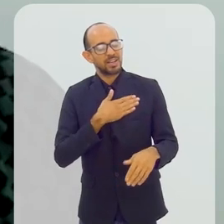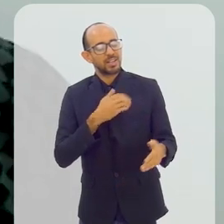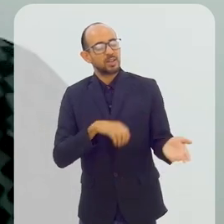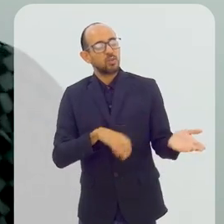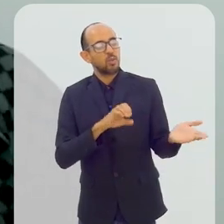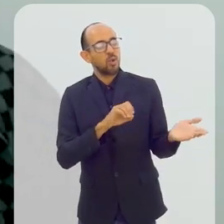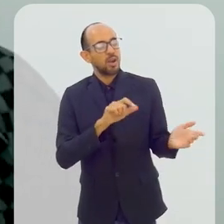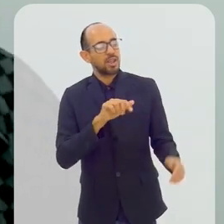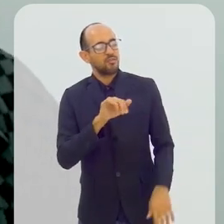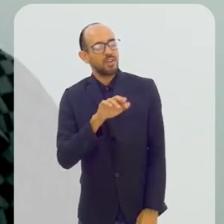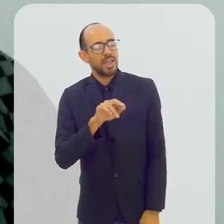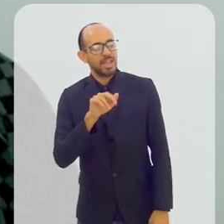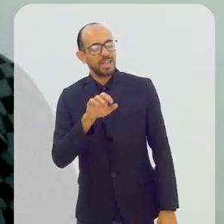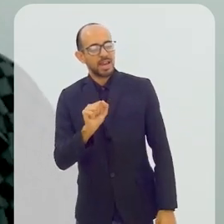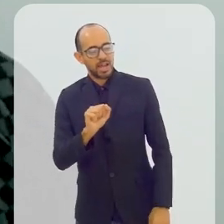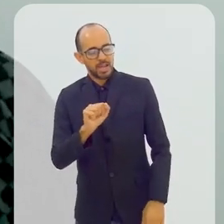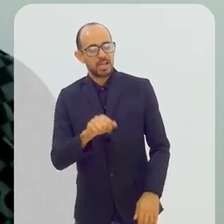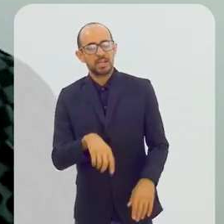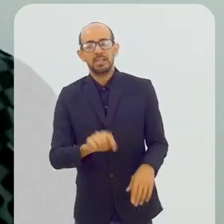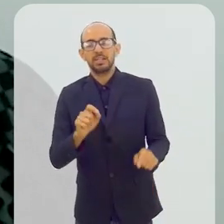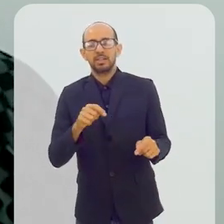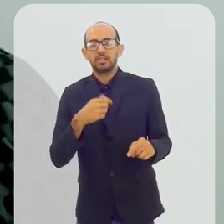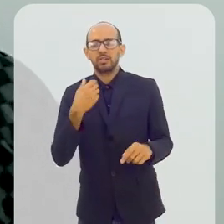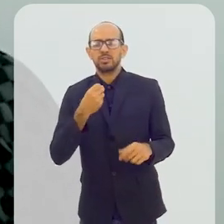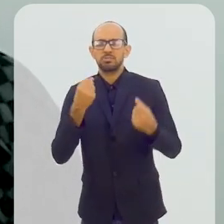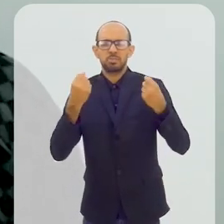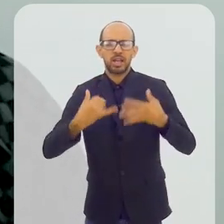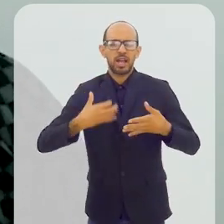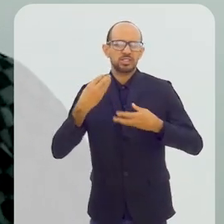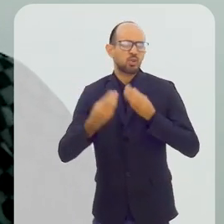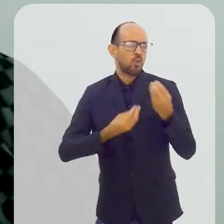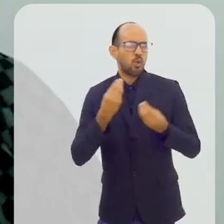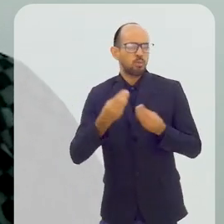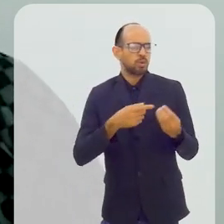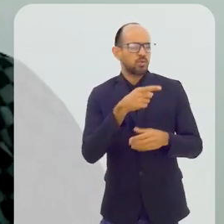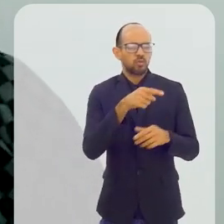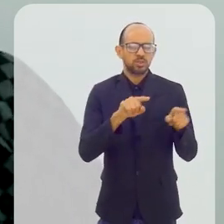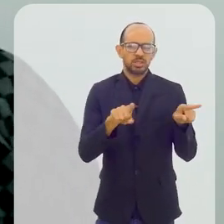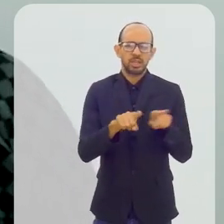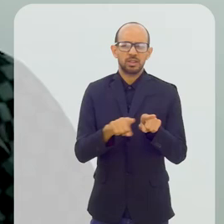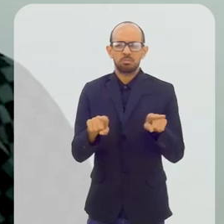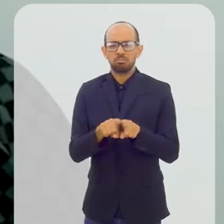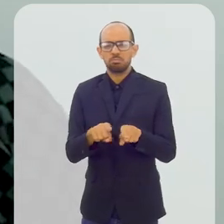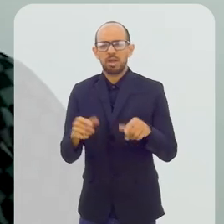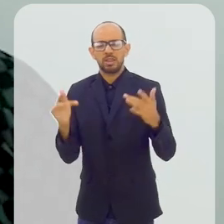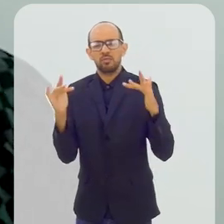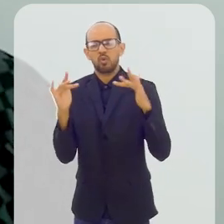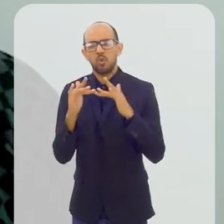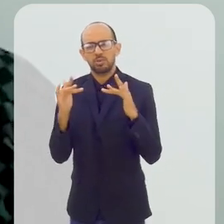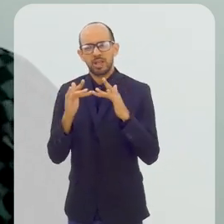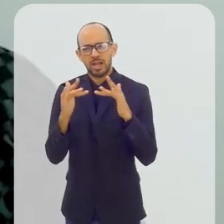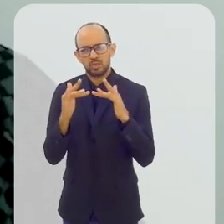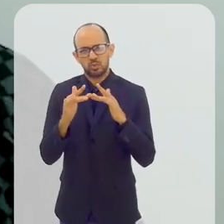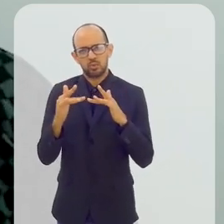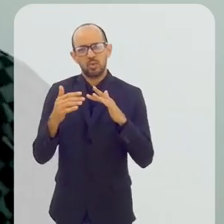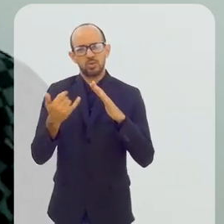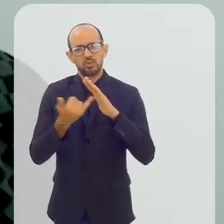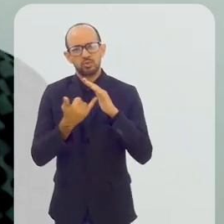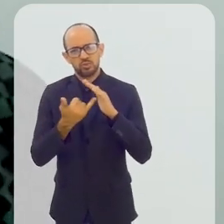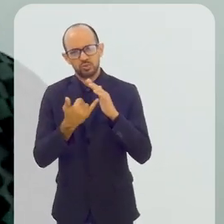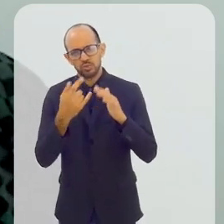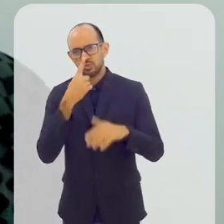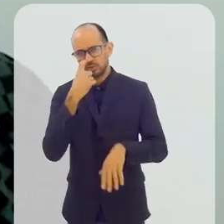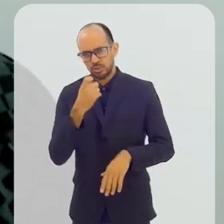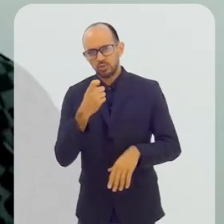Rodrigo Oliveira falasse um pouquinho sobre como é que foi que você entrou em contato, Rodrigo, com o Instituto Lixo Zero e como é